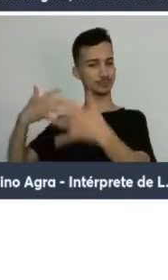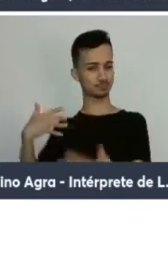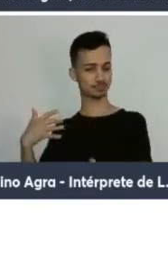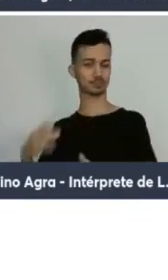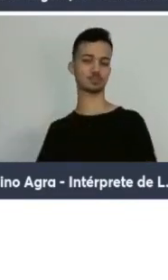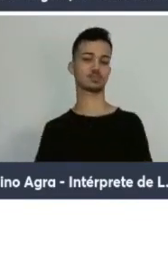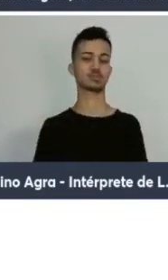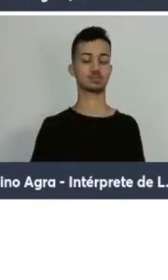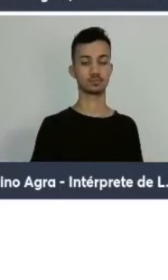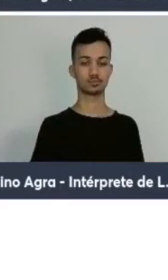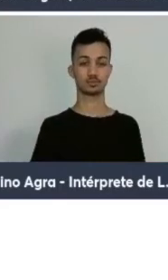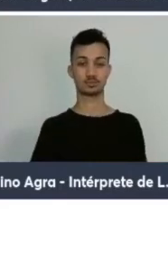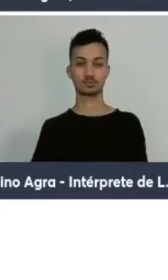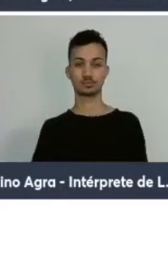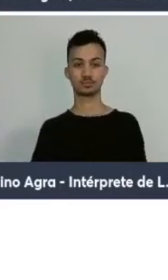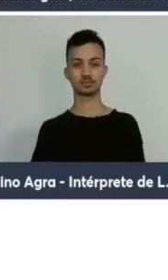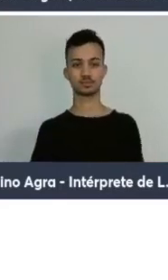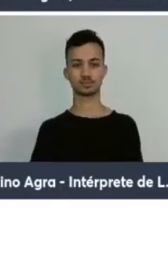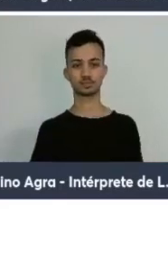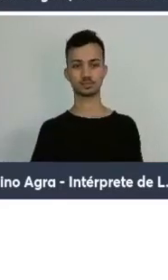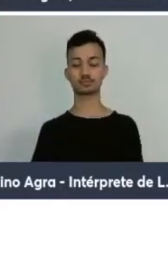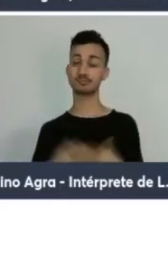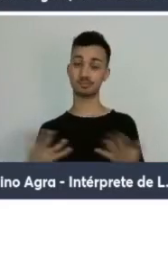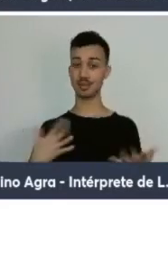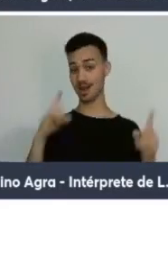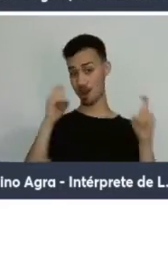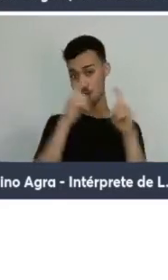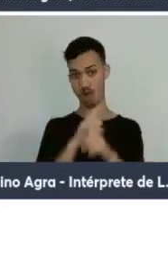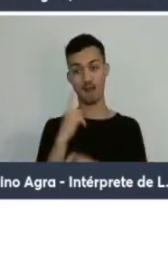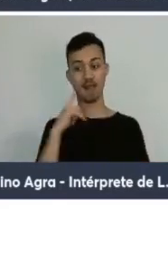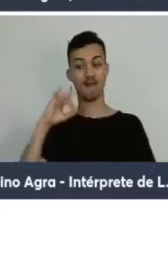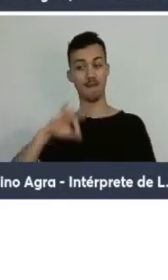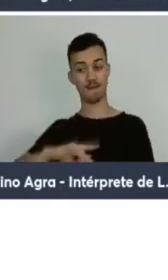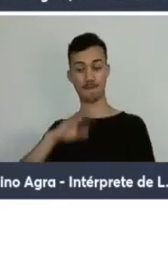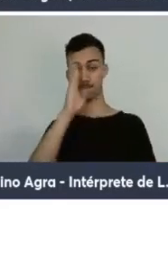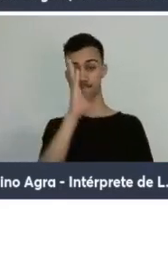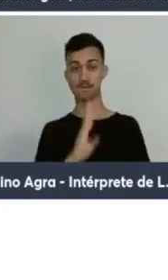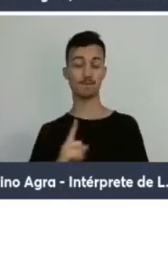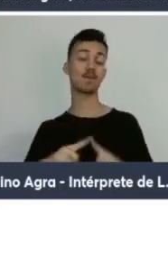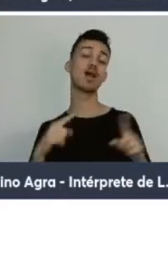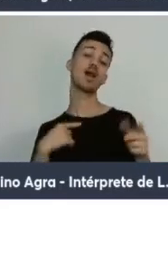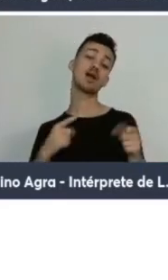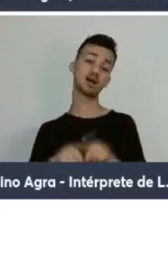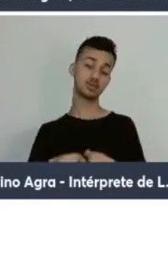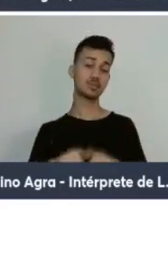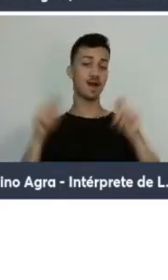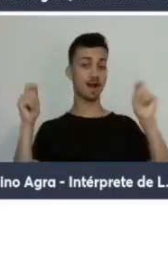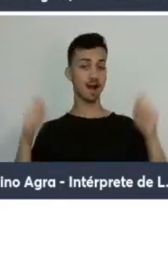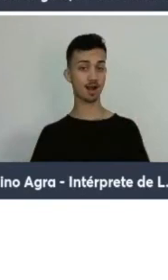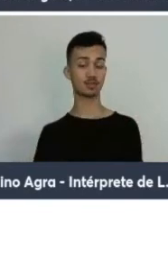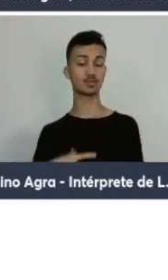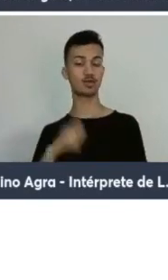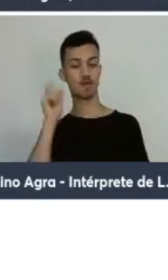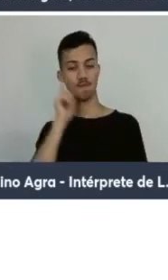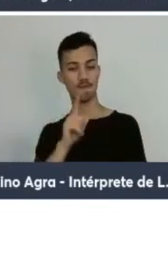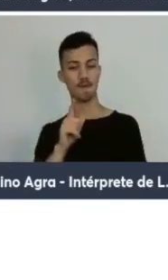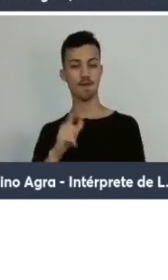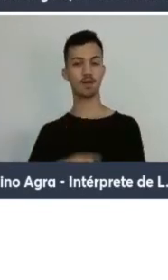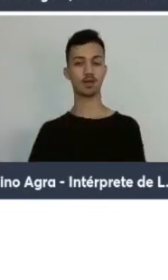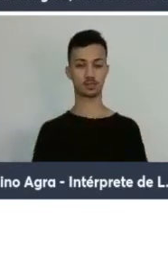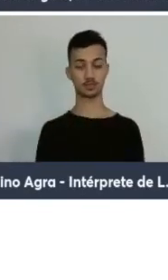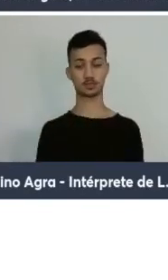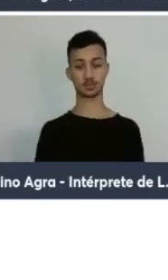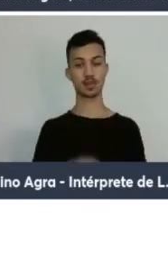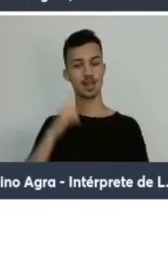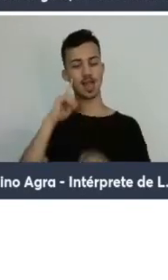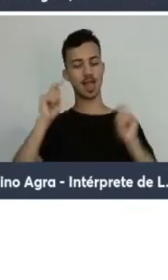né, nesse momento que era tão difícil da realidade brasileira, mas que ao mesmo tempo foi possível, de alguma maneira, construir,